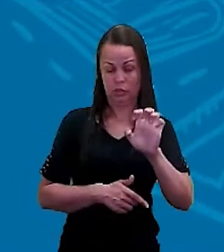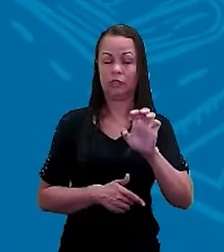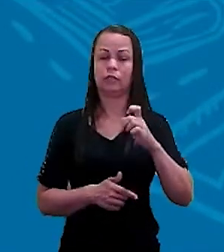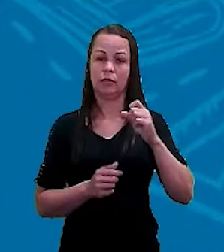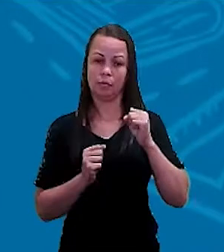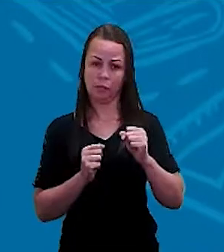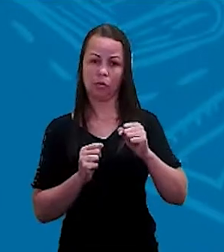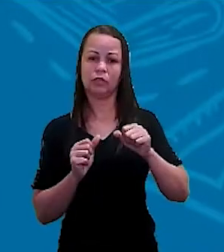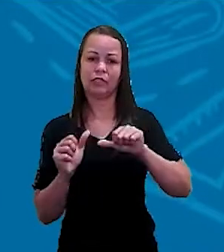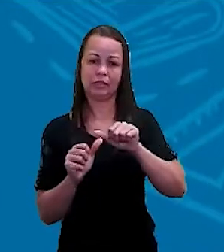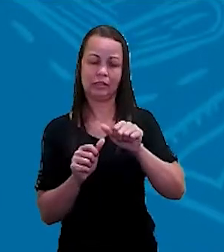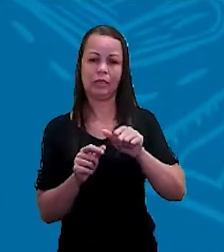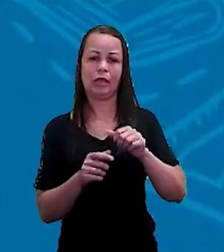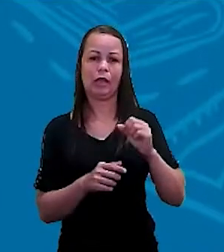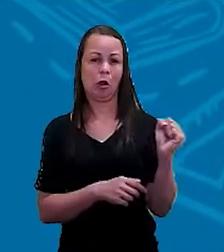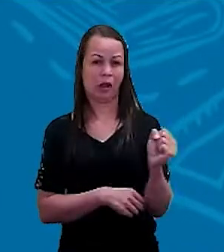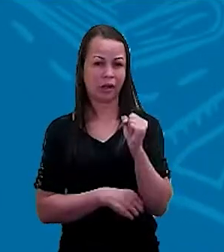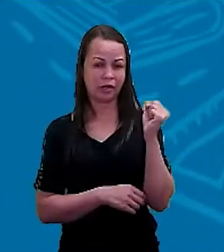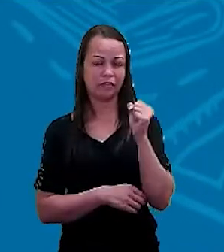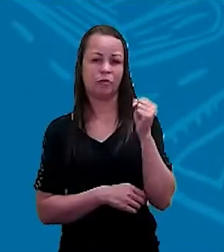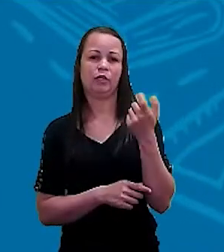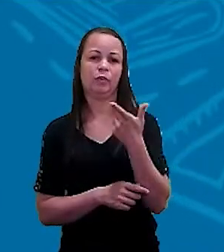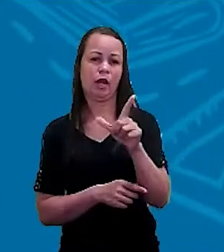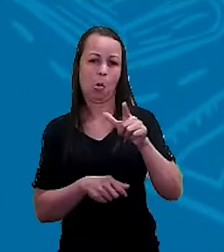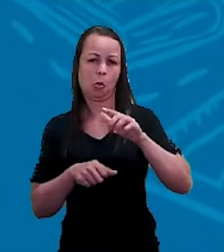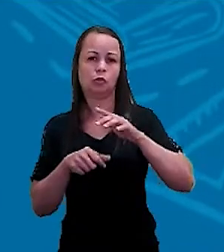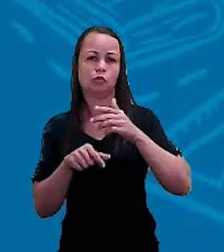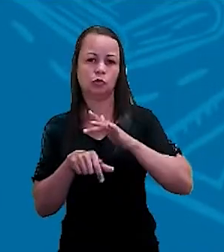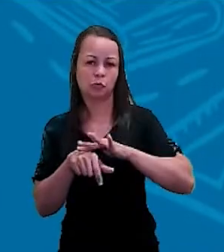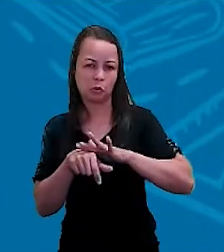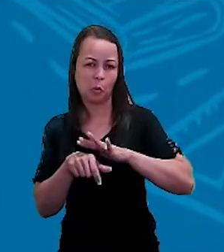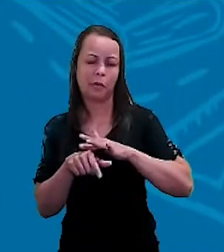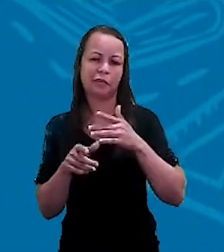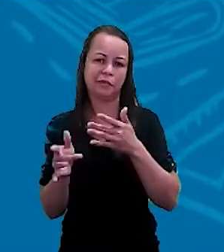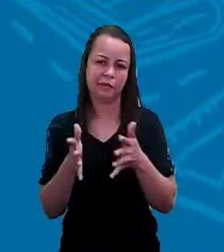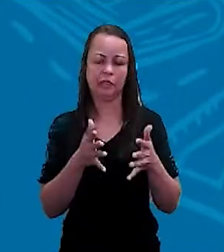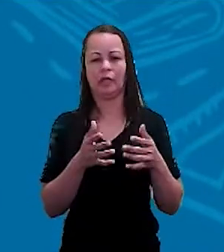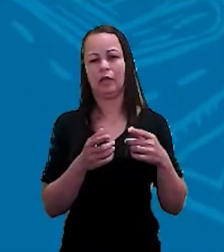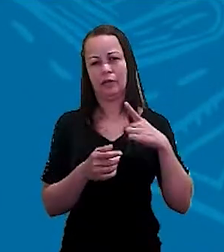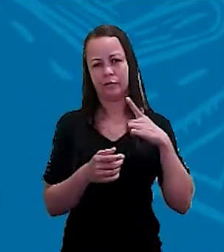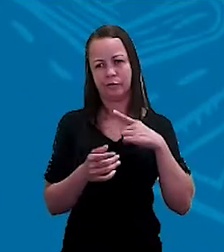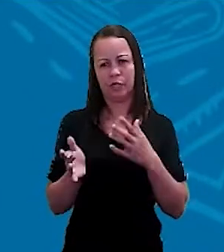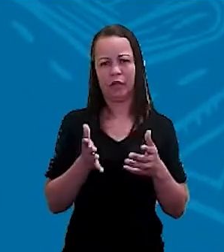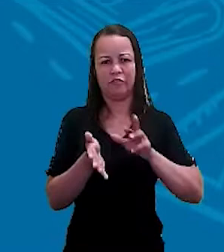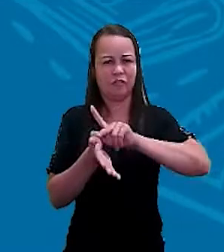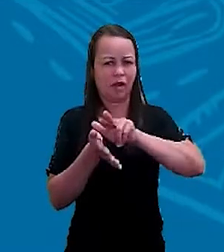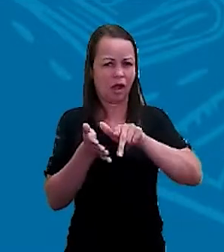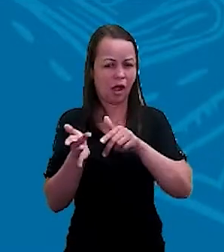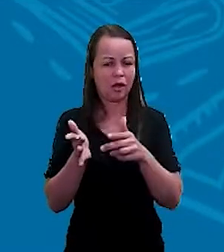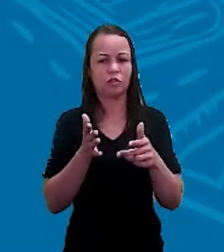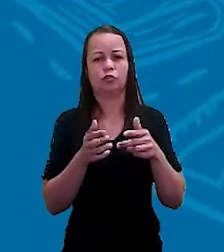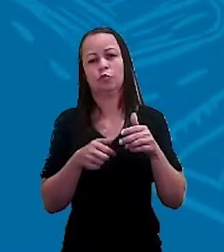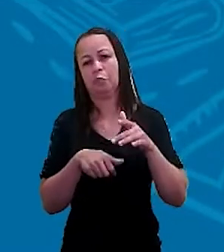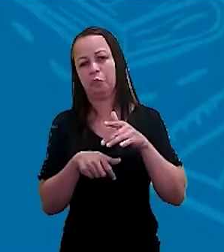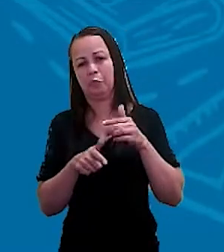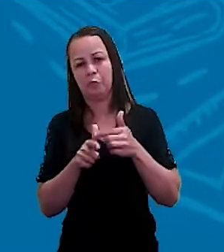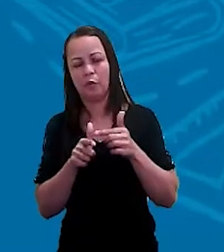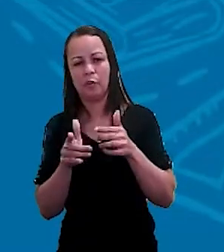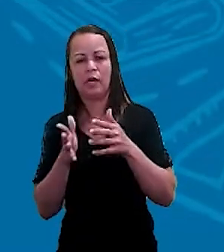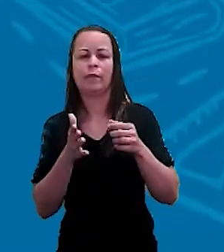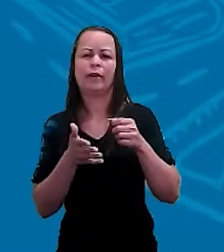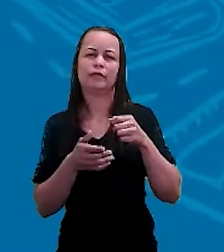outras complicações. Né? E às vezes a pessoa vai ter que fazer uso de um coquetel de medicamentos, né? Os chamados inibidores da bomba de prótons, o